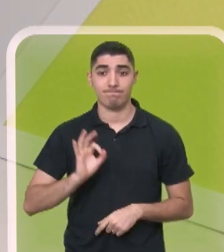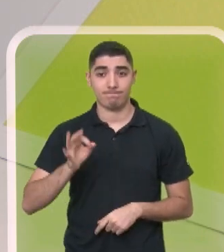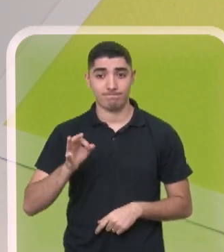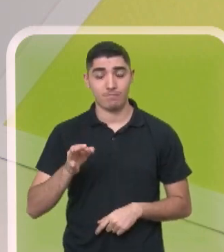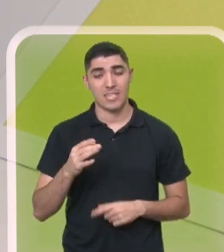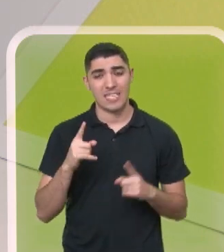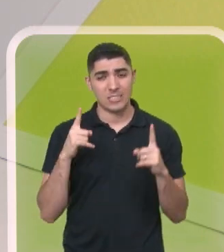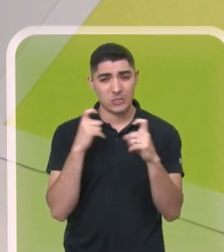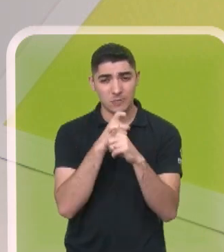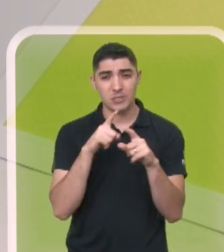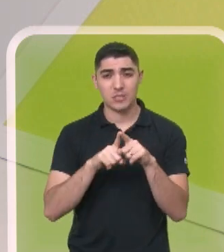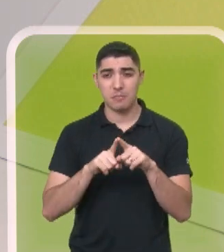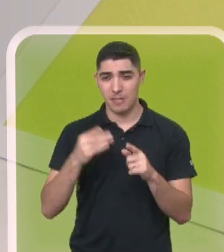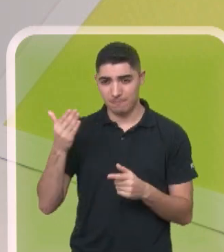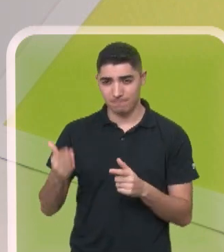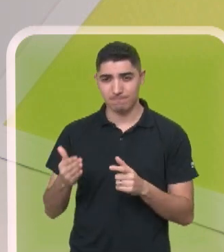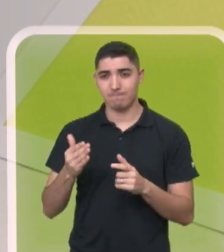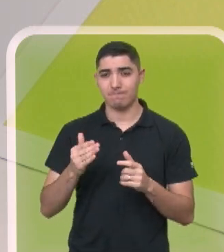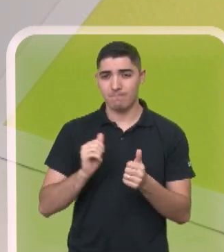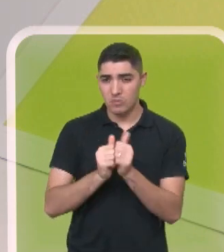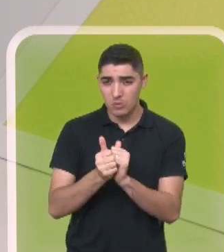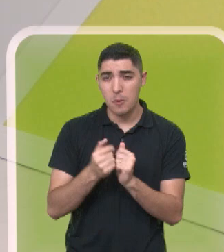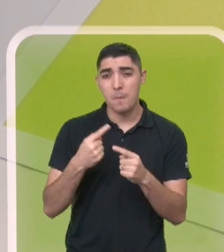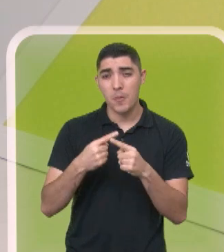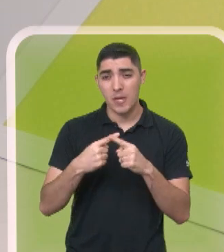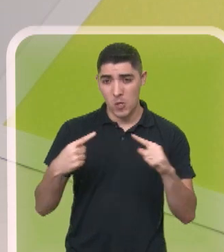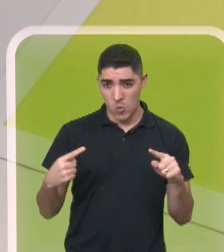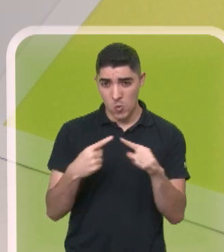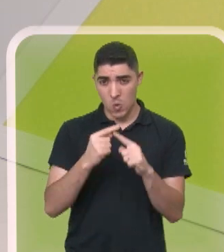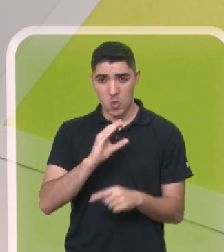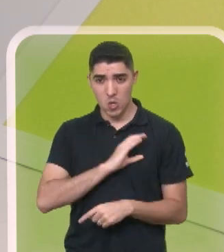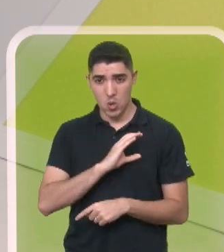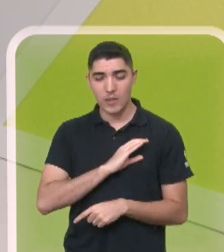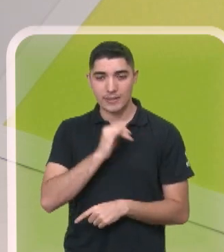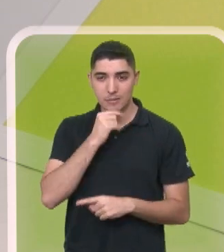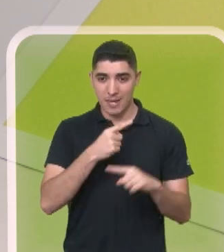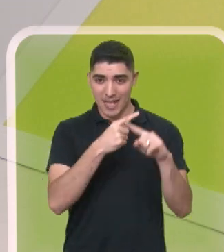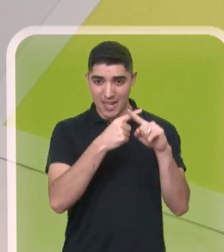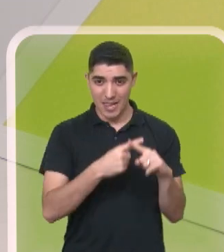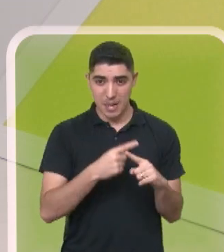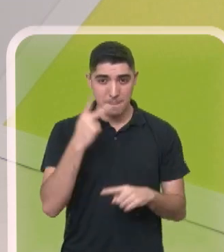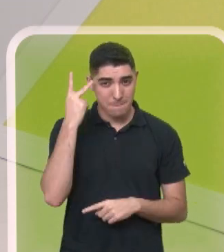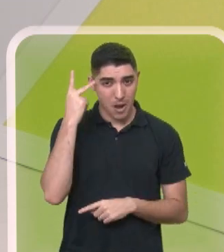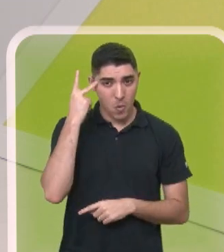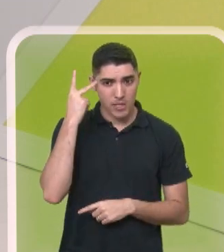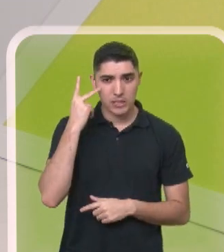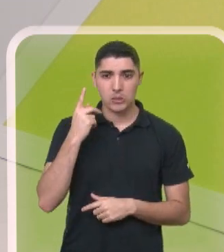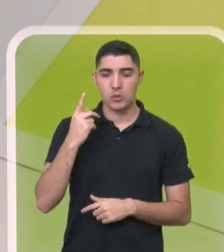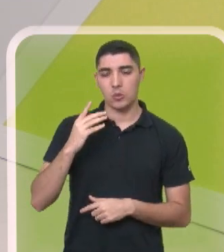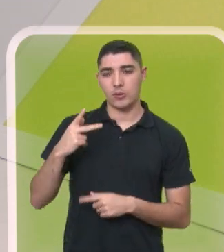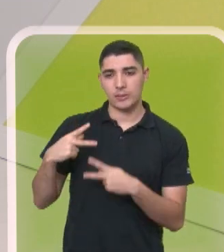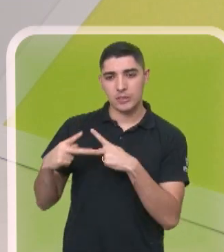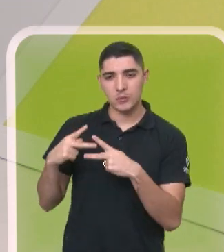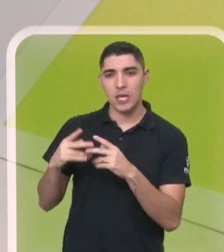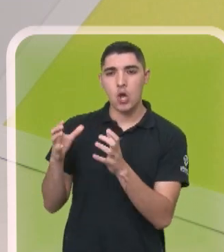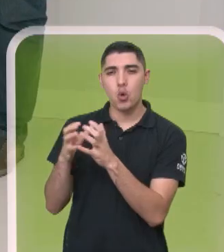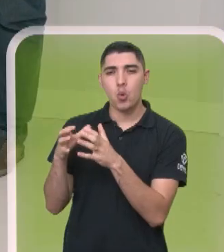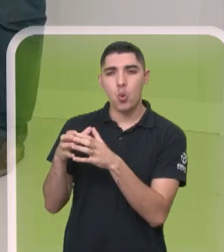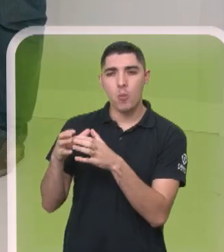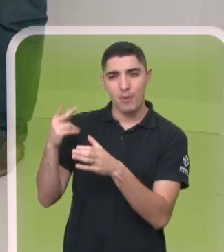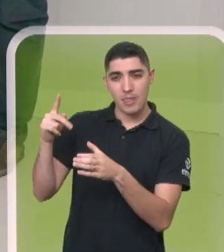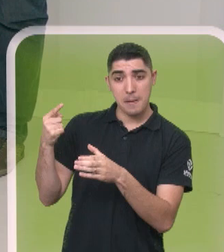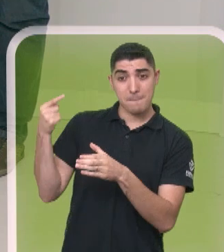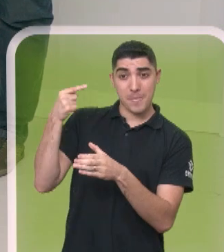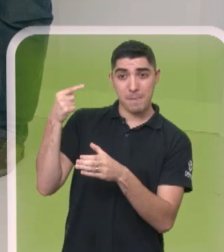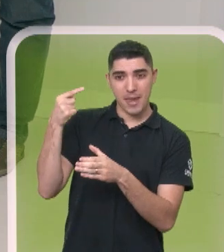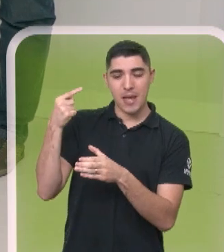É difícil para o jogador, né, Brunão? Porque sabe que tem essa decisão contra o Corinthians. A Liga Paulista já está muito bem encaminhada. São José é líder do seu grupo. Vai ter jogo amanhã contra o